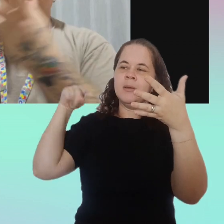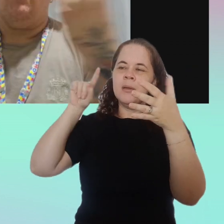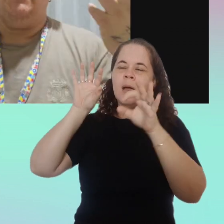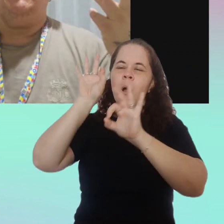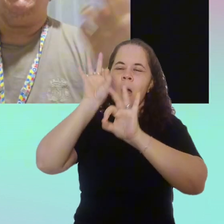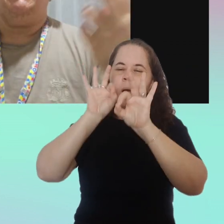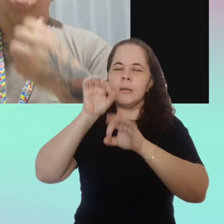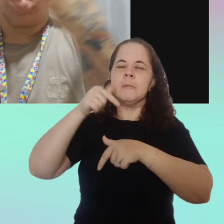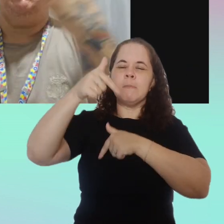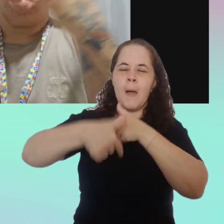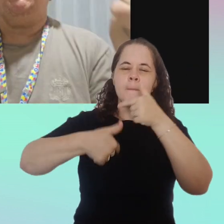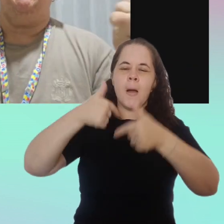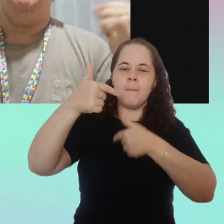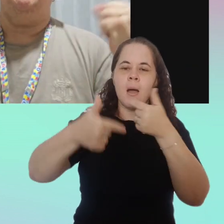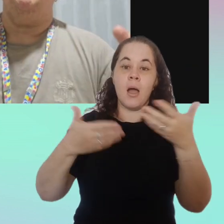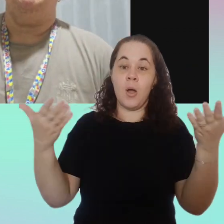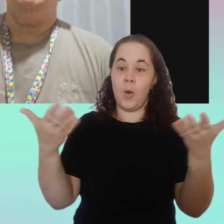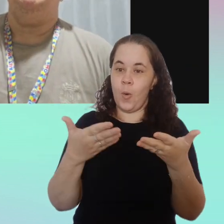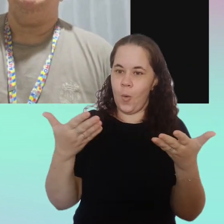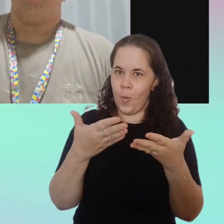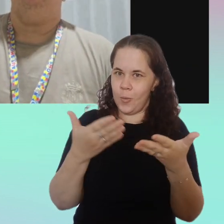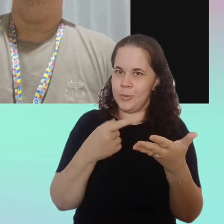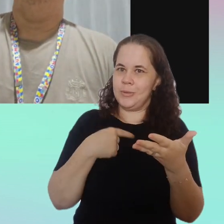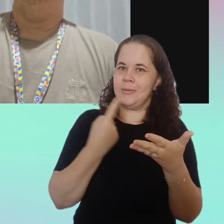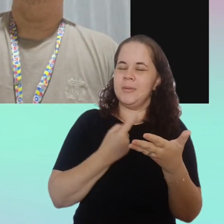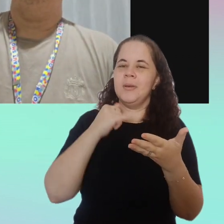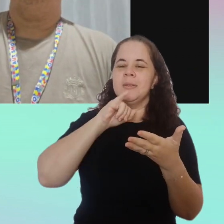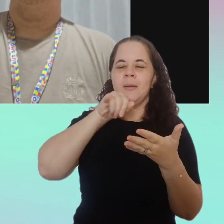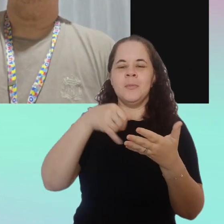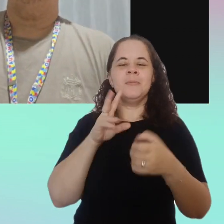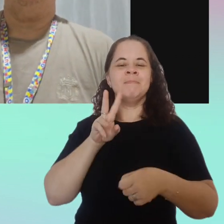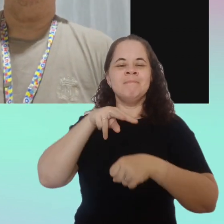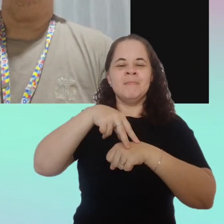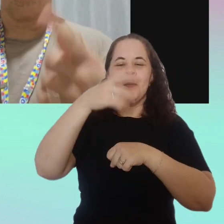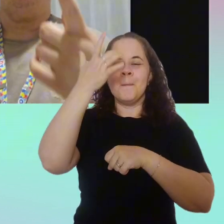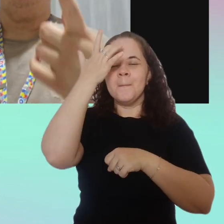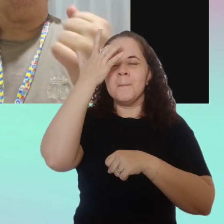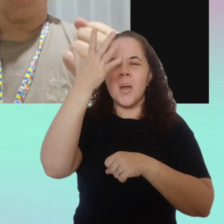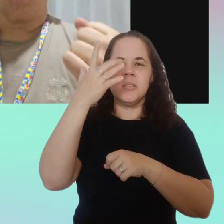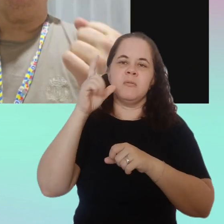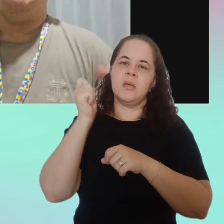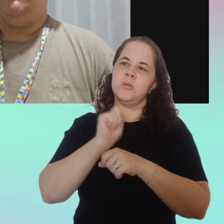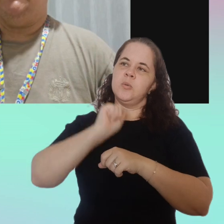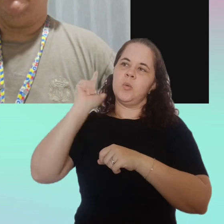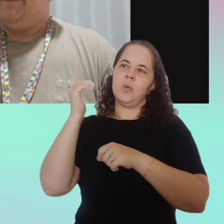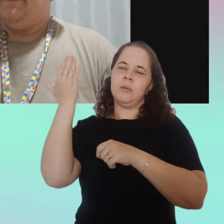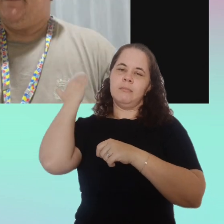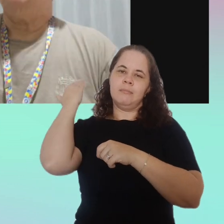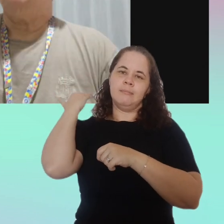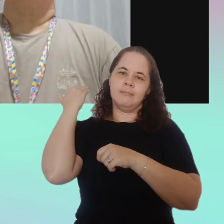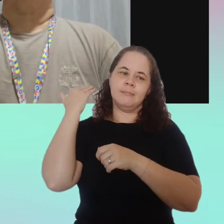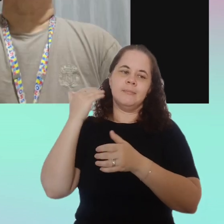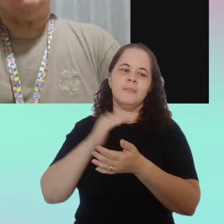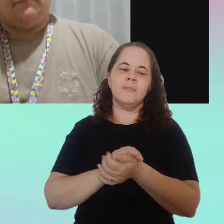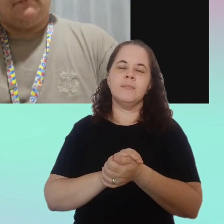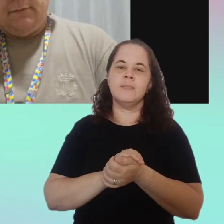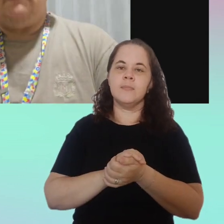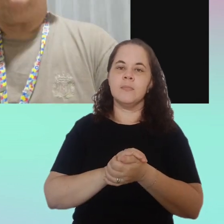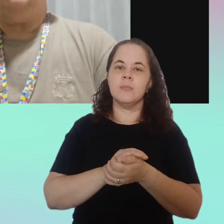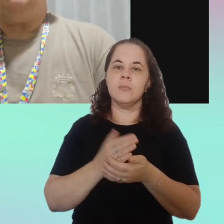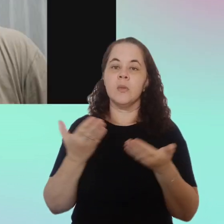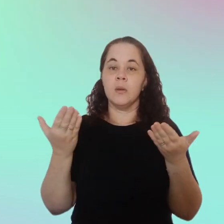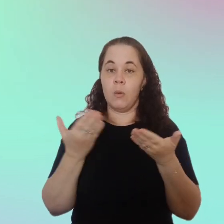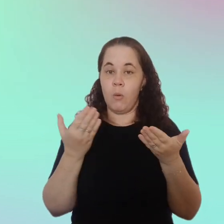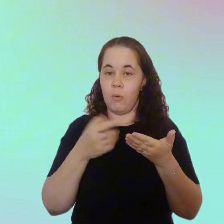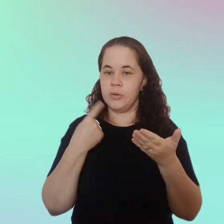enquanto eles andaram, a gente hoje está podendo correr, né? Se hoje a gente Aí tem eu queria que leis de você falasse do Tom incentivo, se a Maia. gente tem espaços, né?